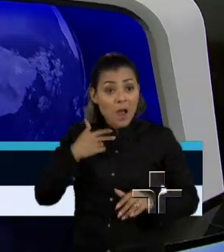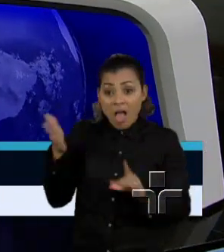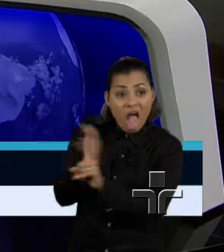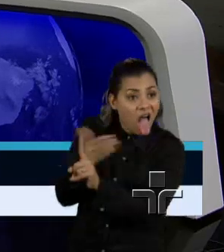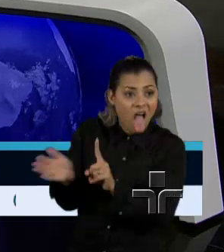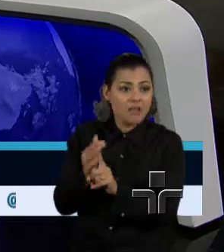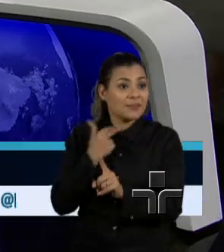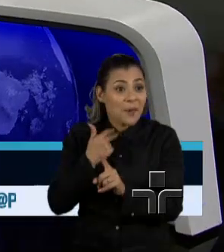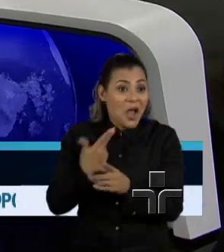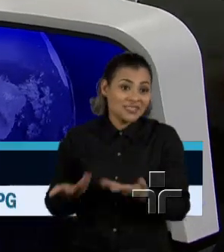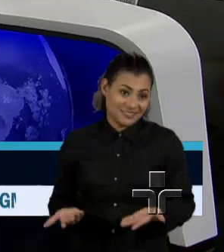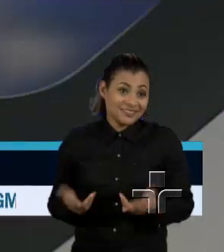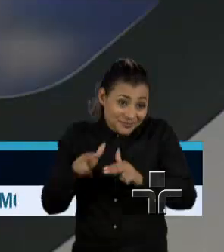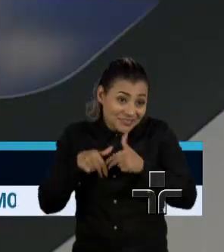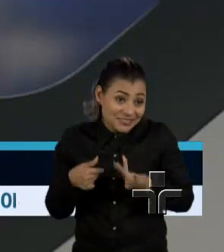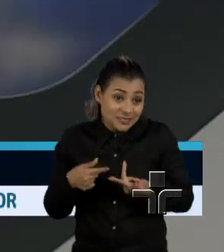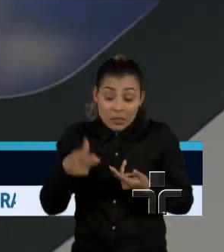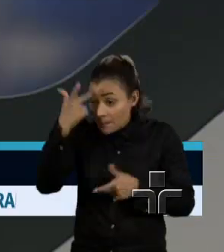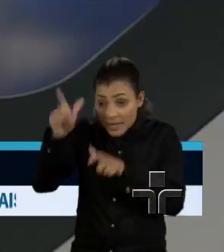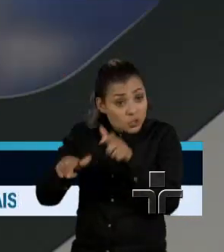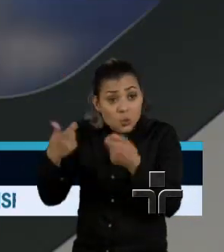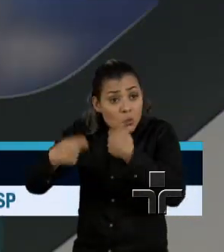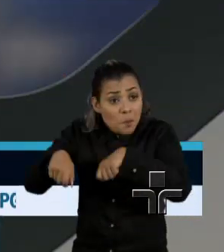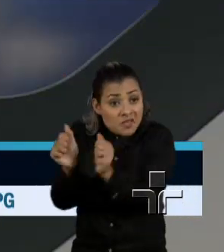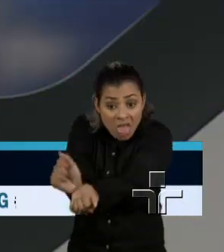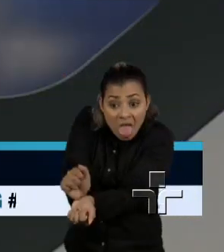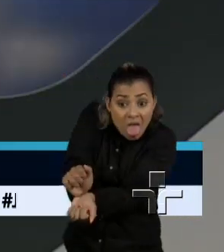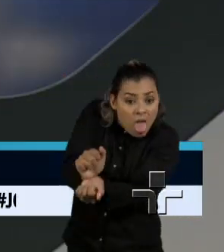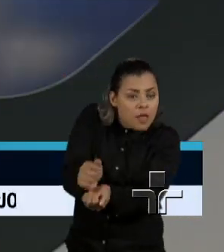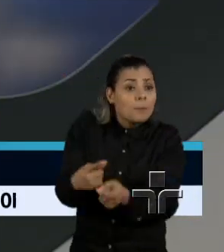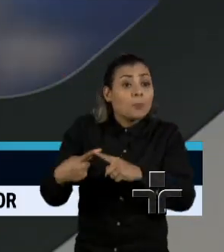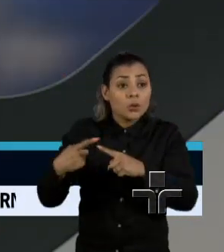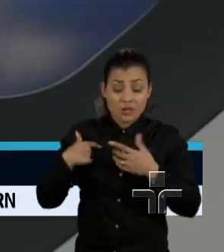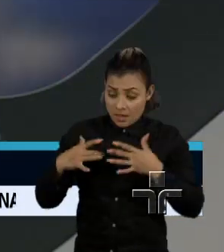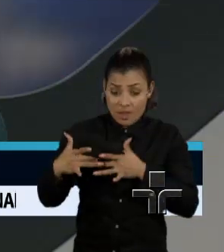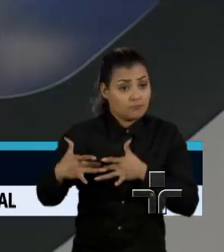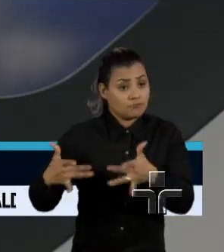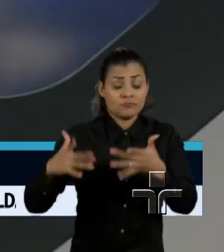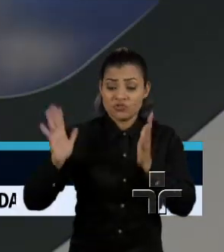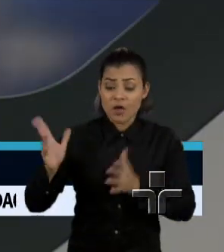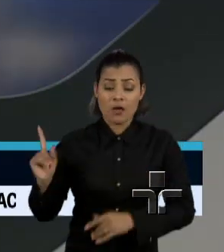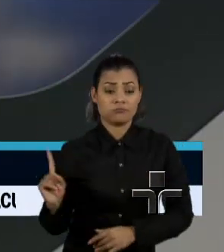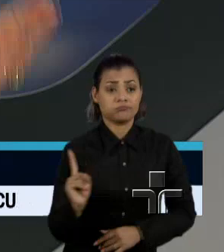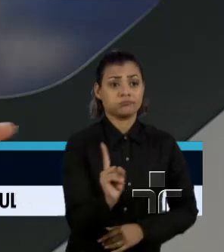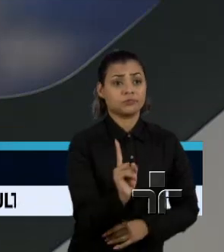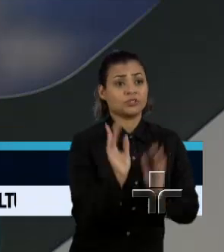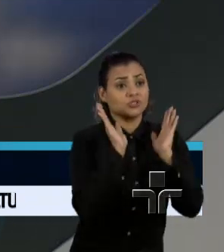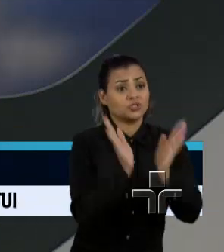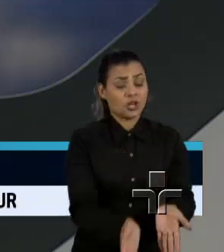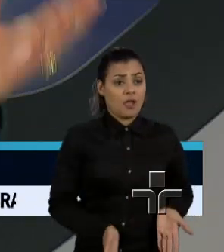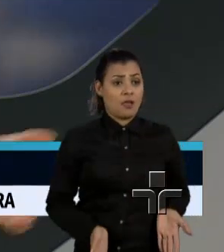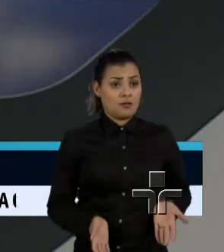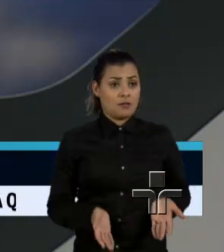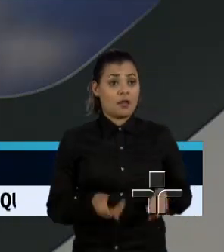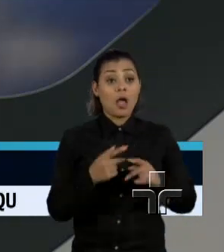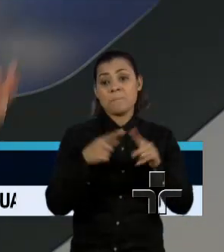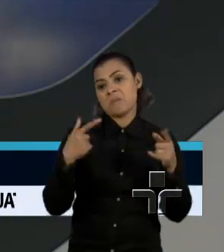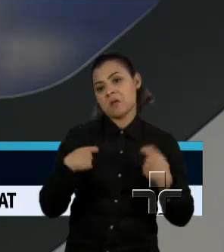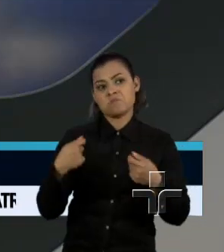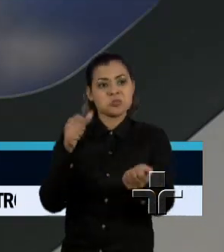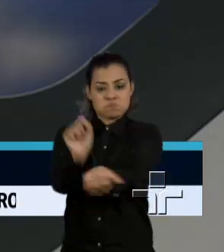Há pessoas que não precisam ser algemadas, que estão se entregando espontaneamente, tem que fazer aquele circo